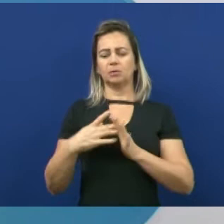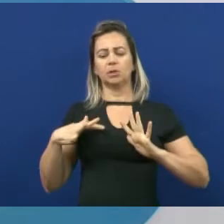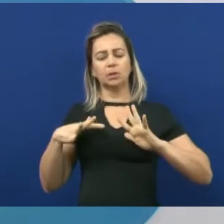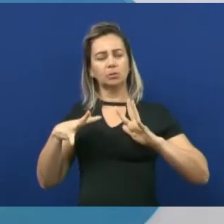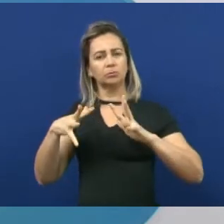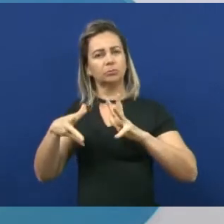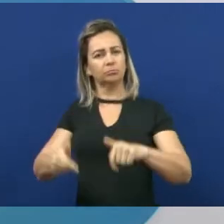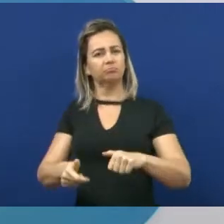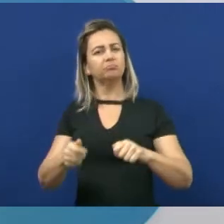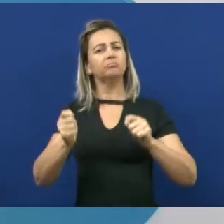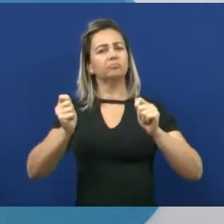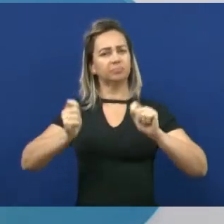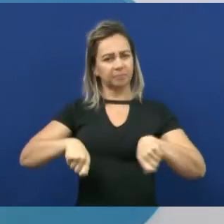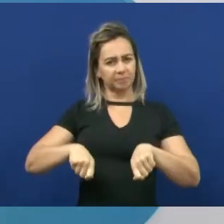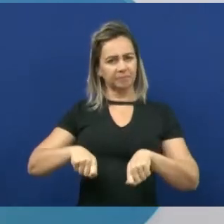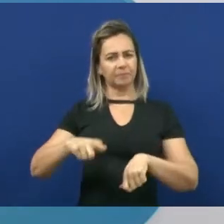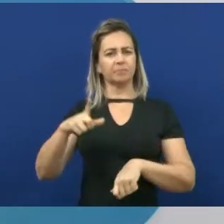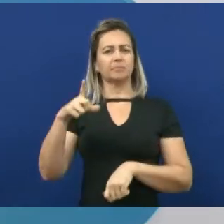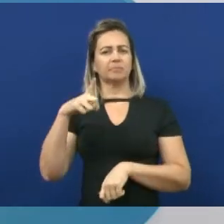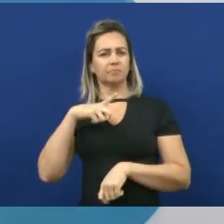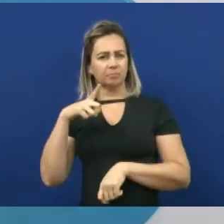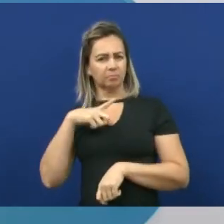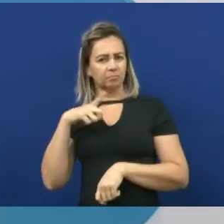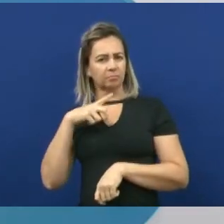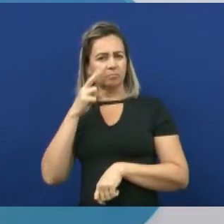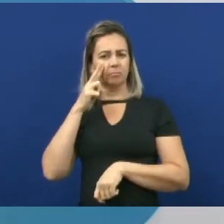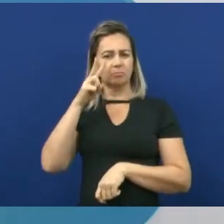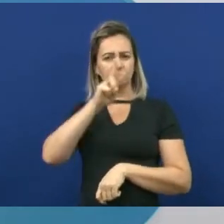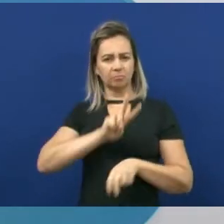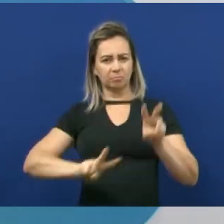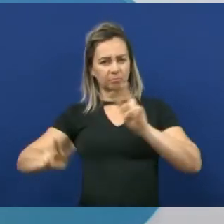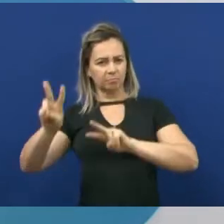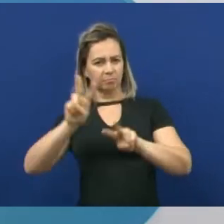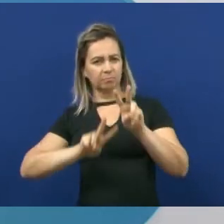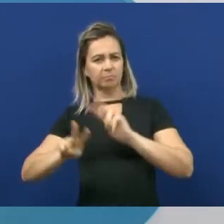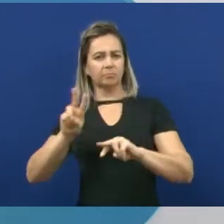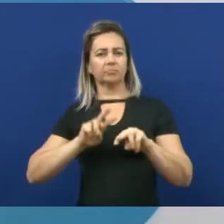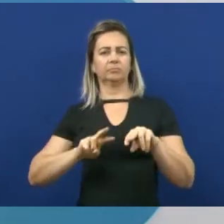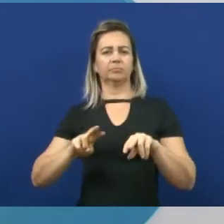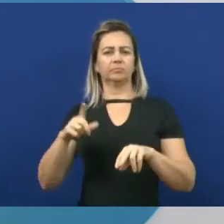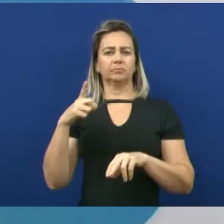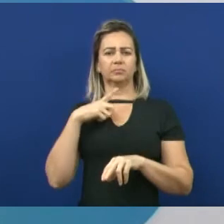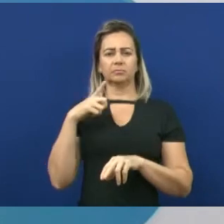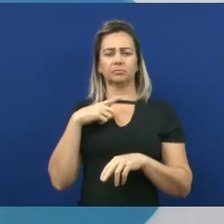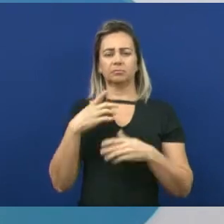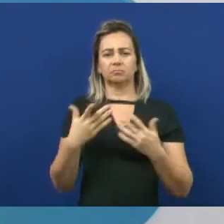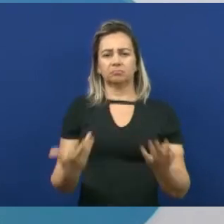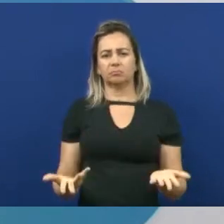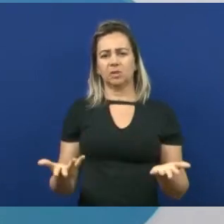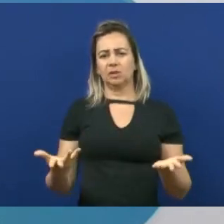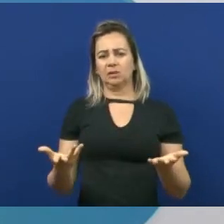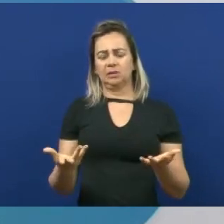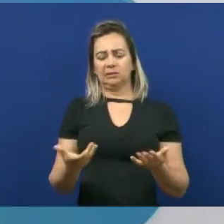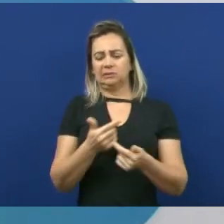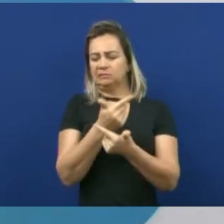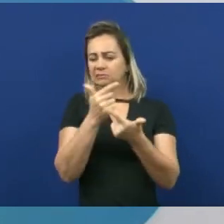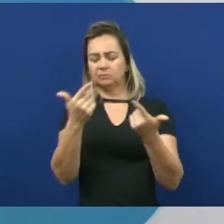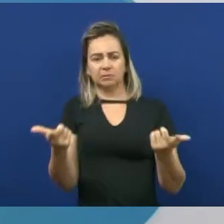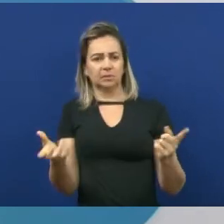consumida para um mercado consumidor, ela não satisfaz mais a sua